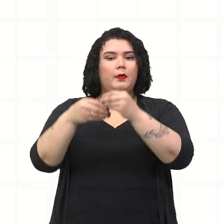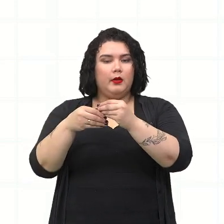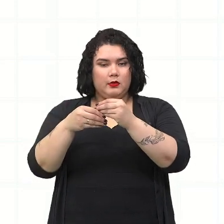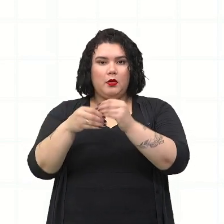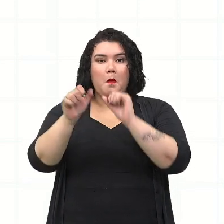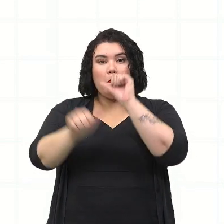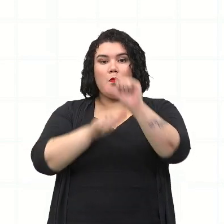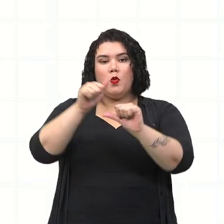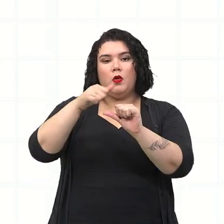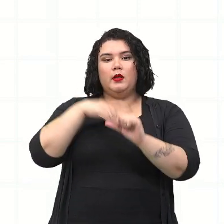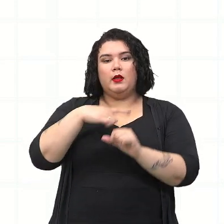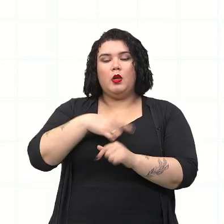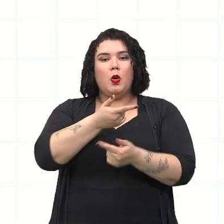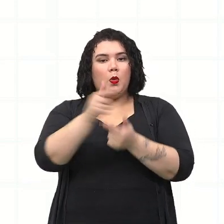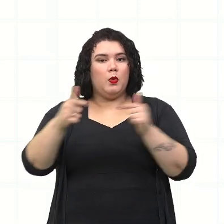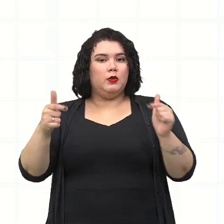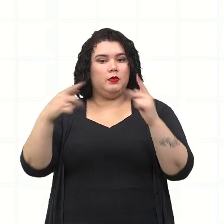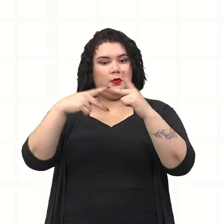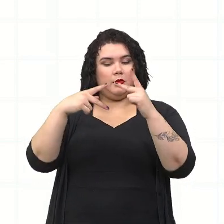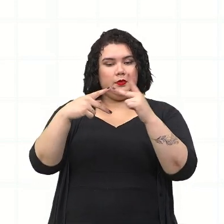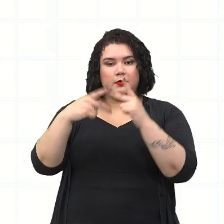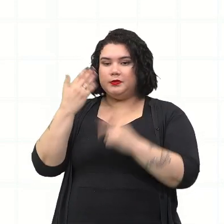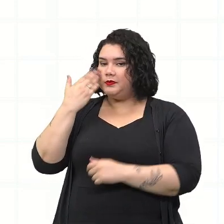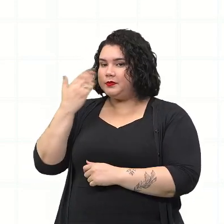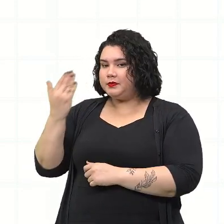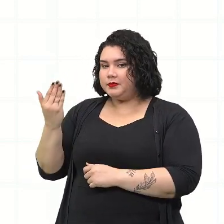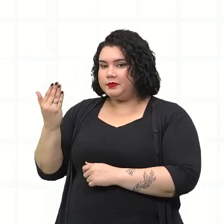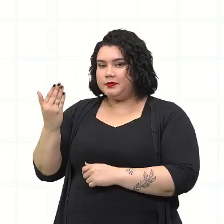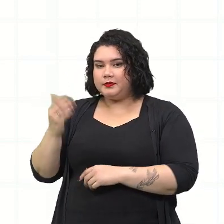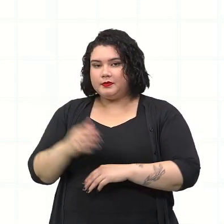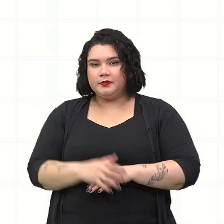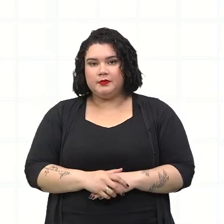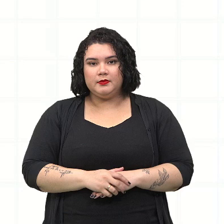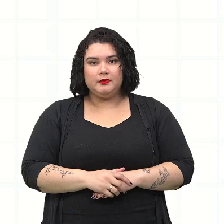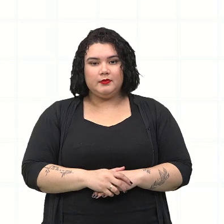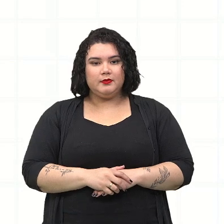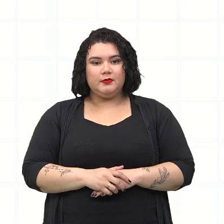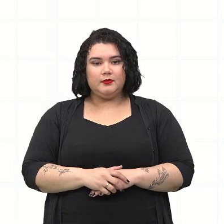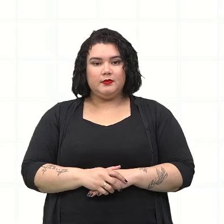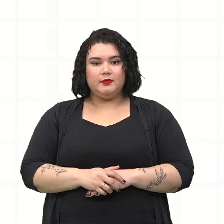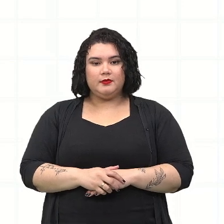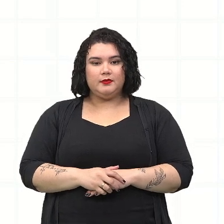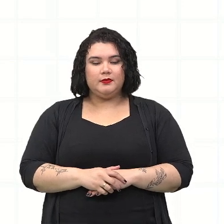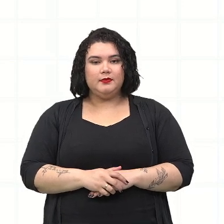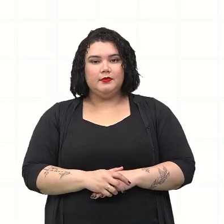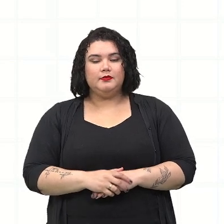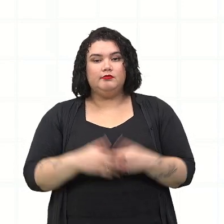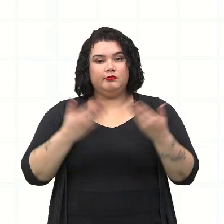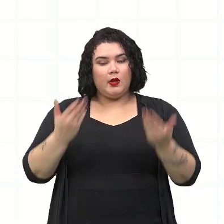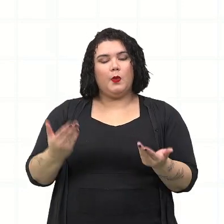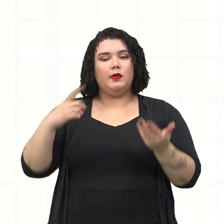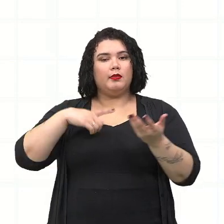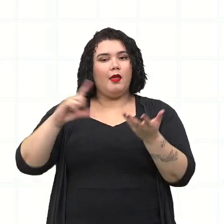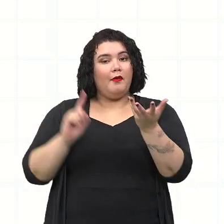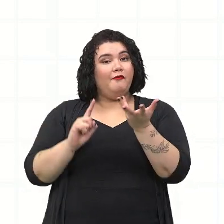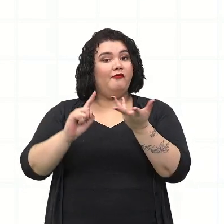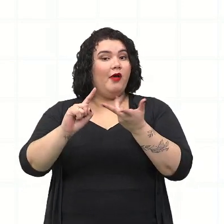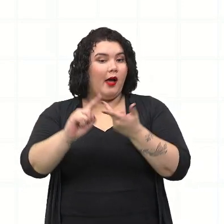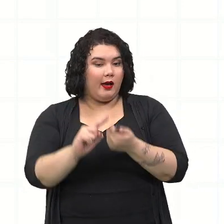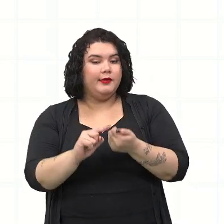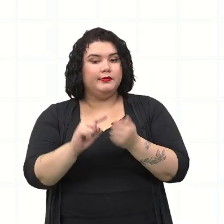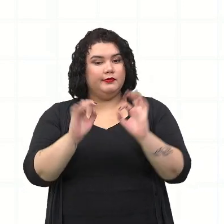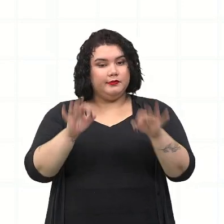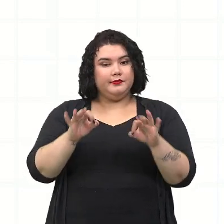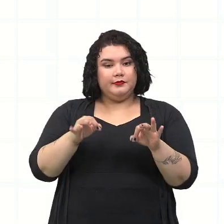De mais aquele, eu não digo de aquele, eu digo daquele. Eu vim daquele lugar e não de aquele lugar. De mais